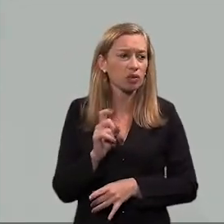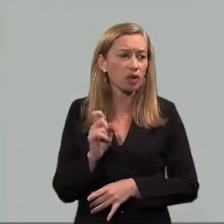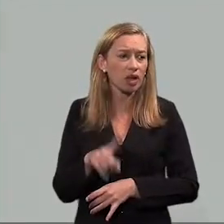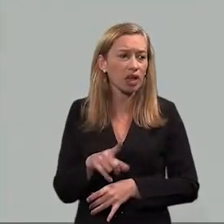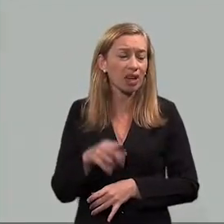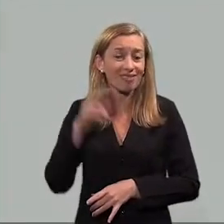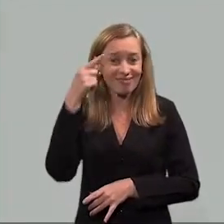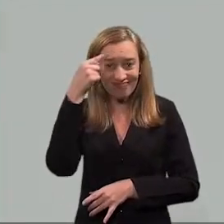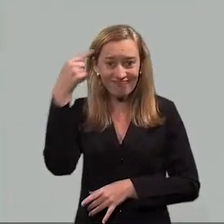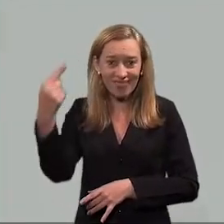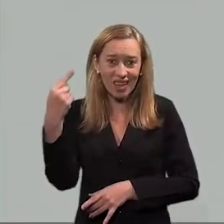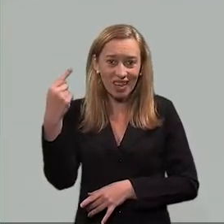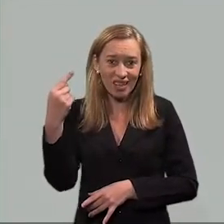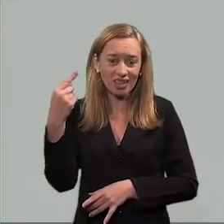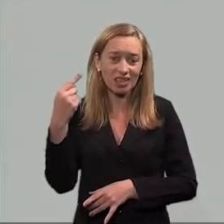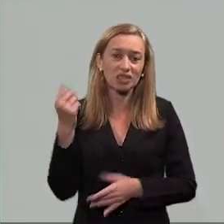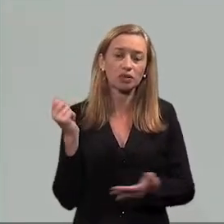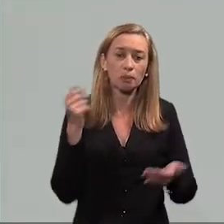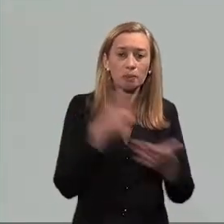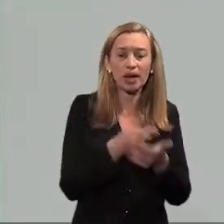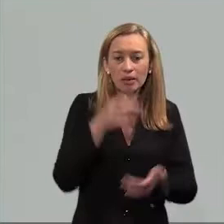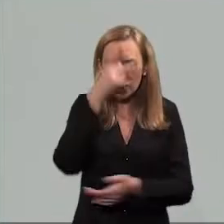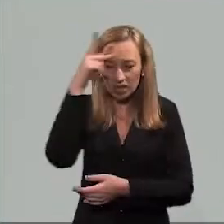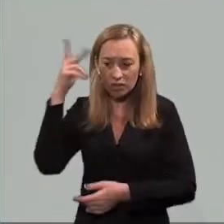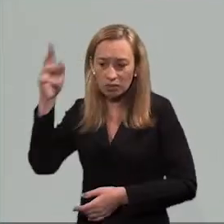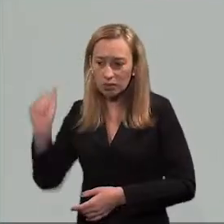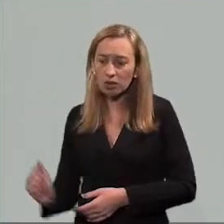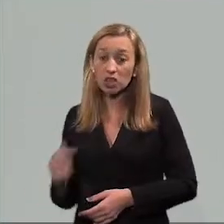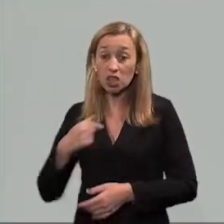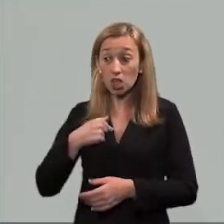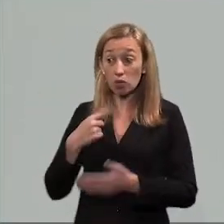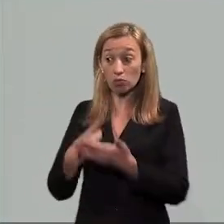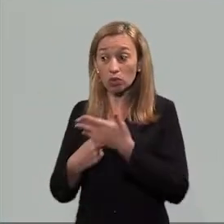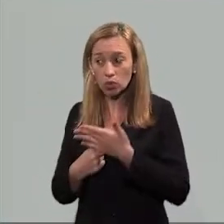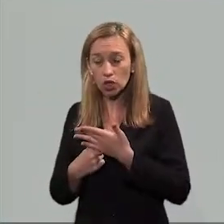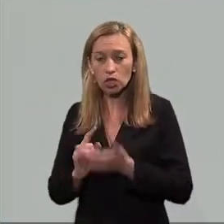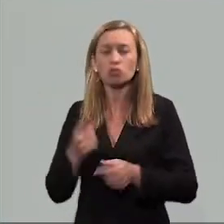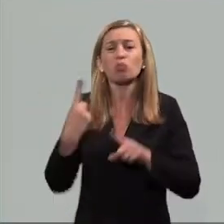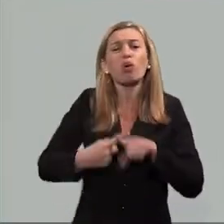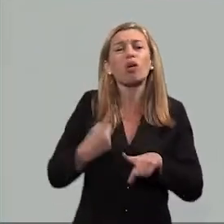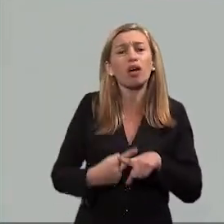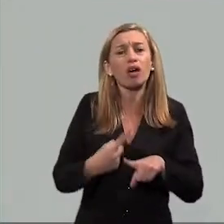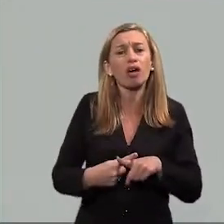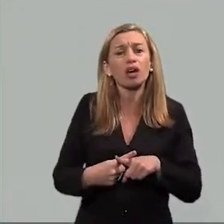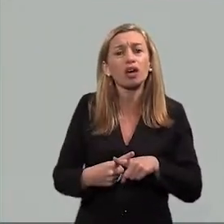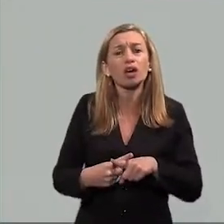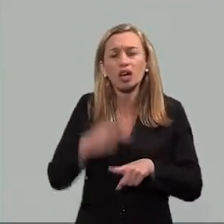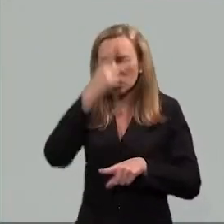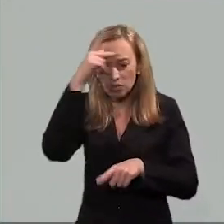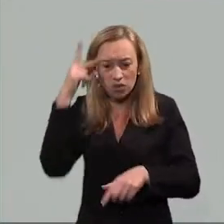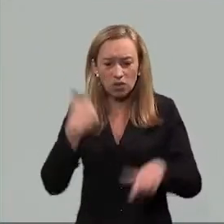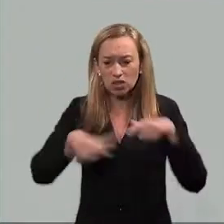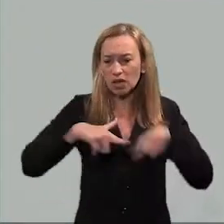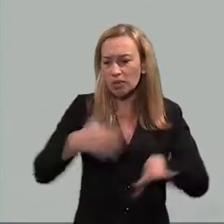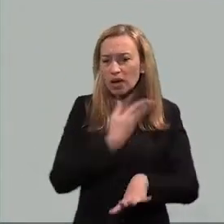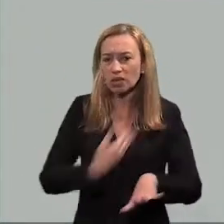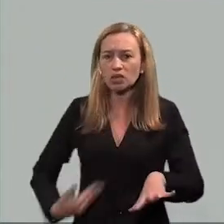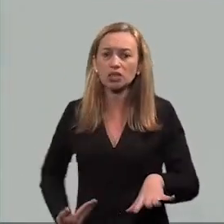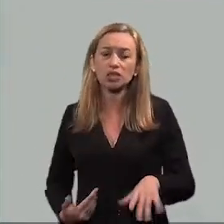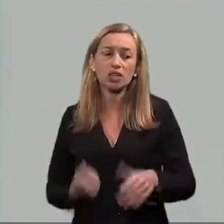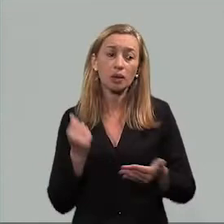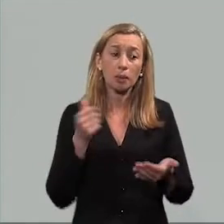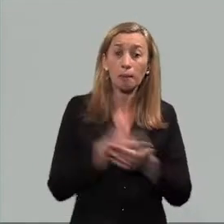é incoerente com a ideia da integralidade do pagamento das aposentadorias que eu defendo. Porque o servidor ele